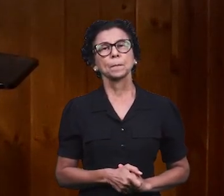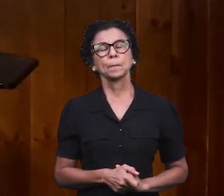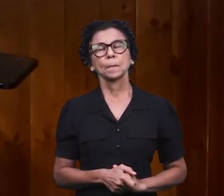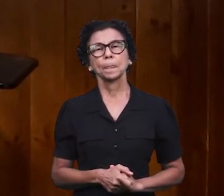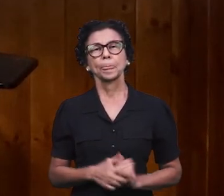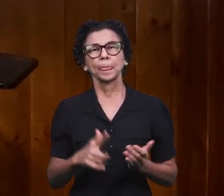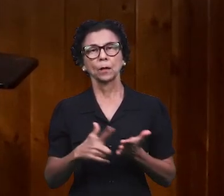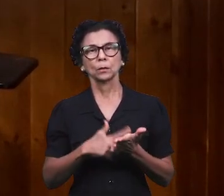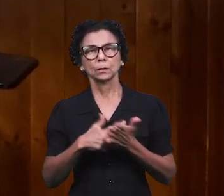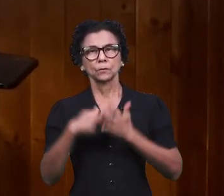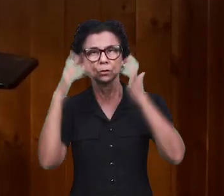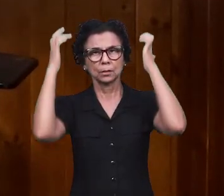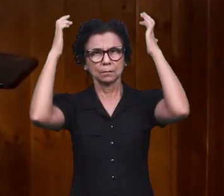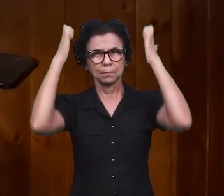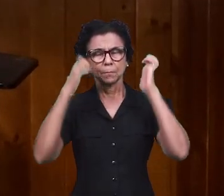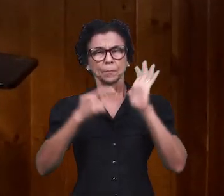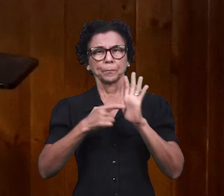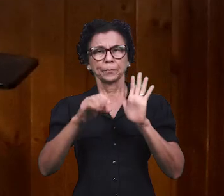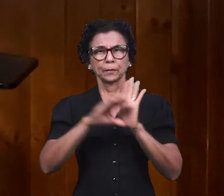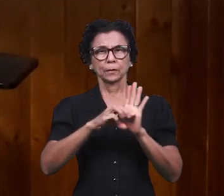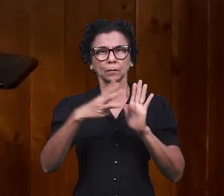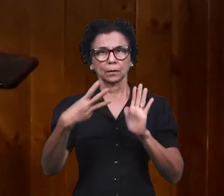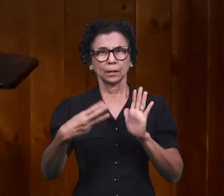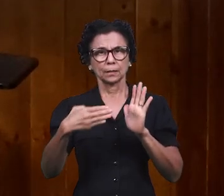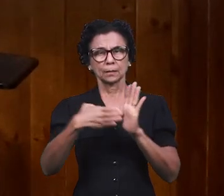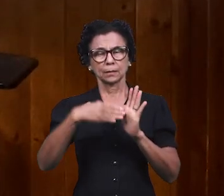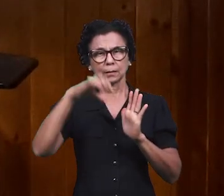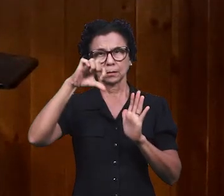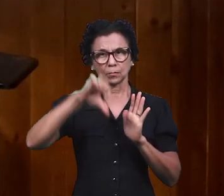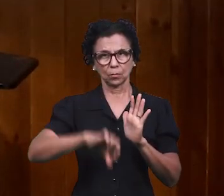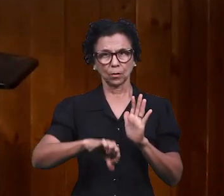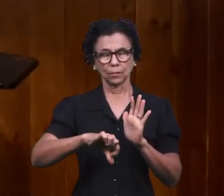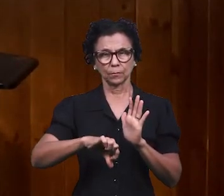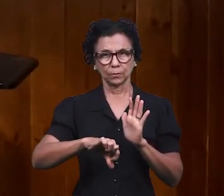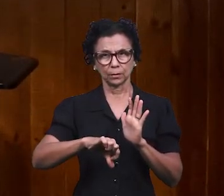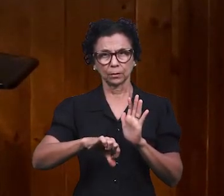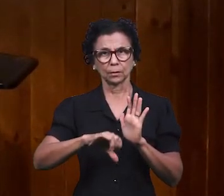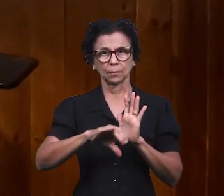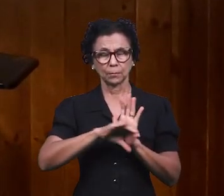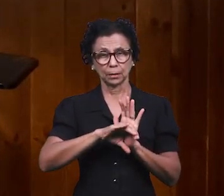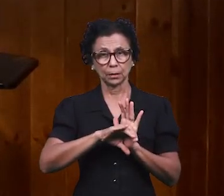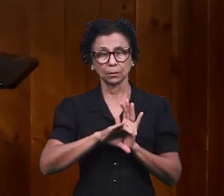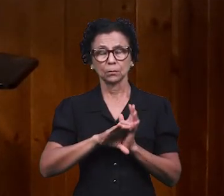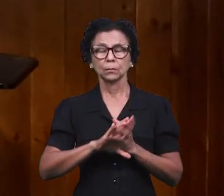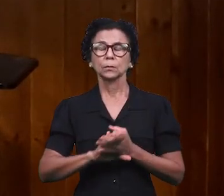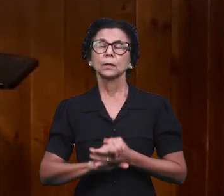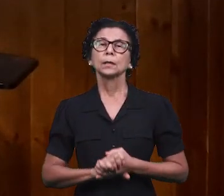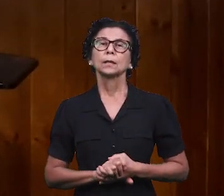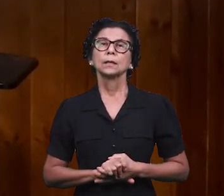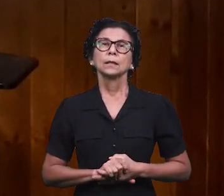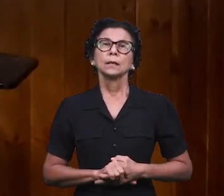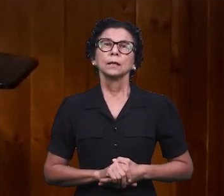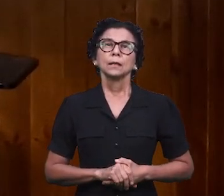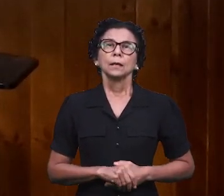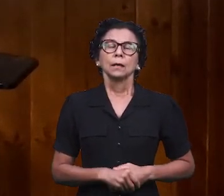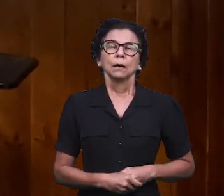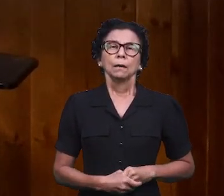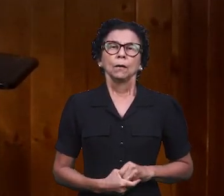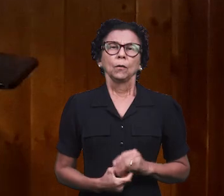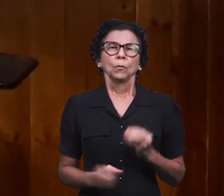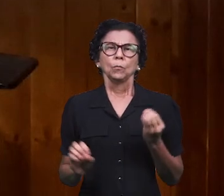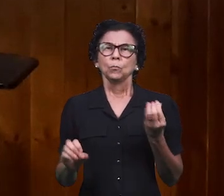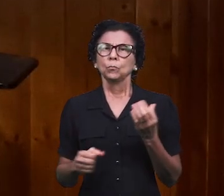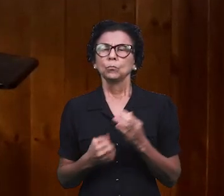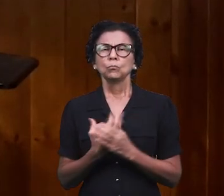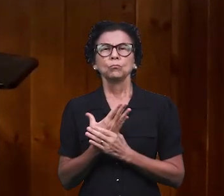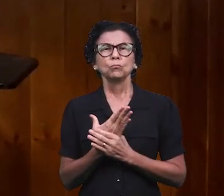dos capítulos 3 até o capítulo 9, de onde vem esse nome. Por que